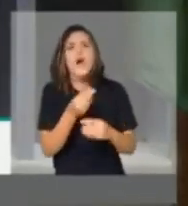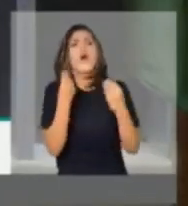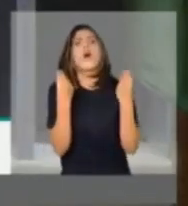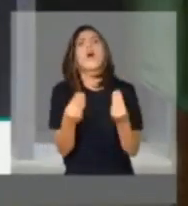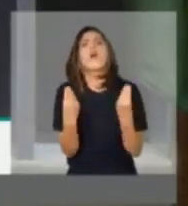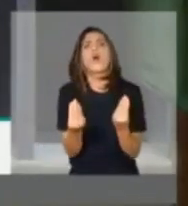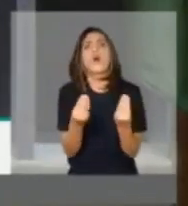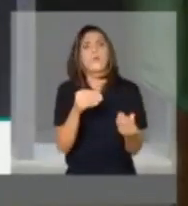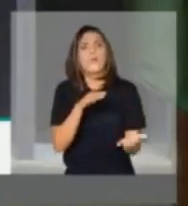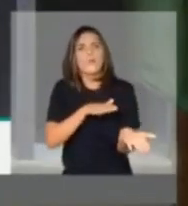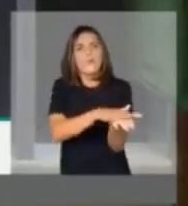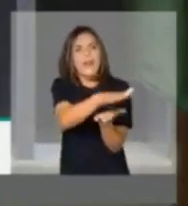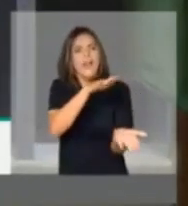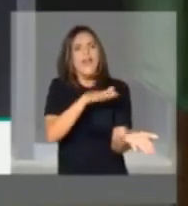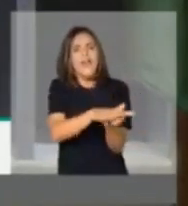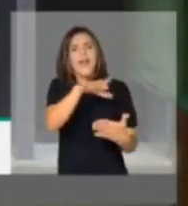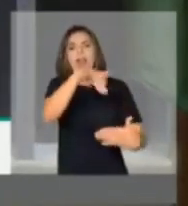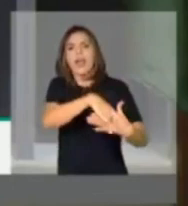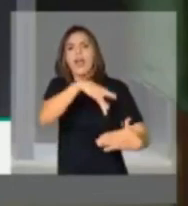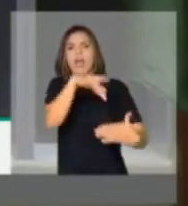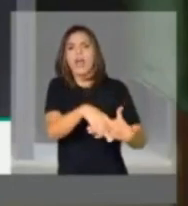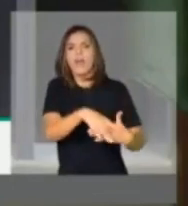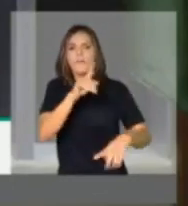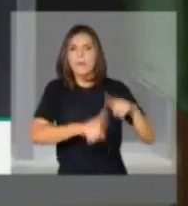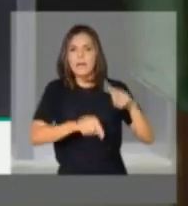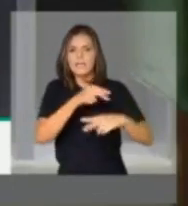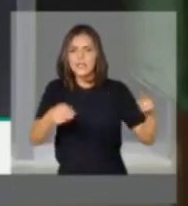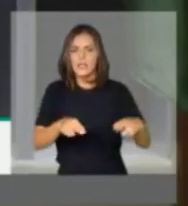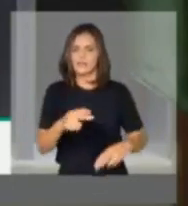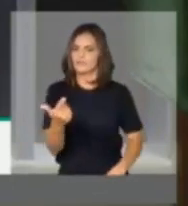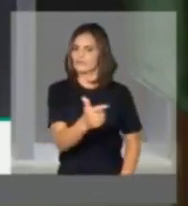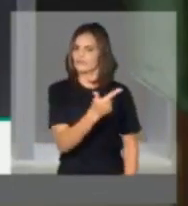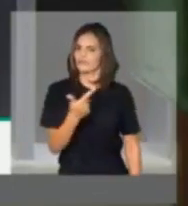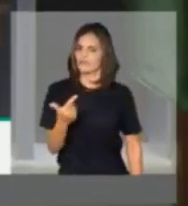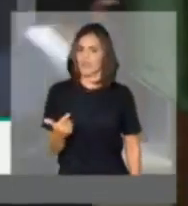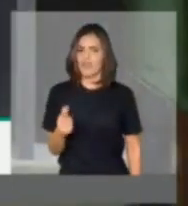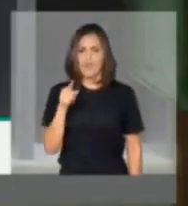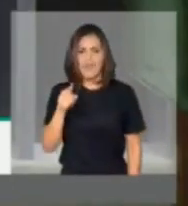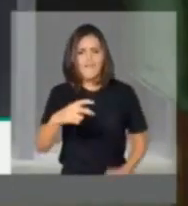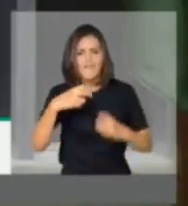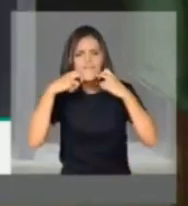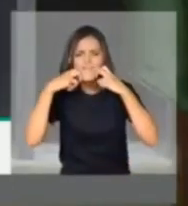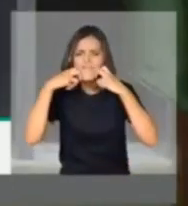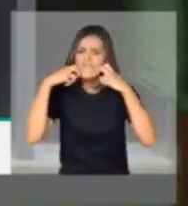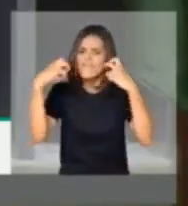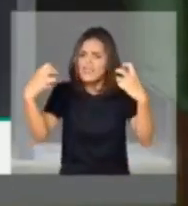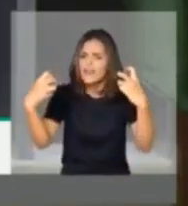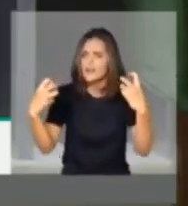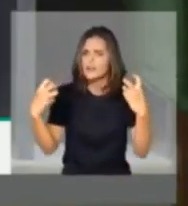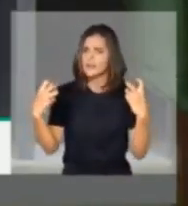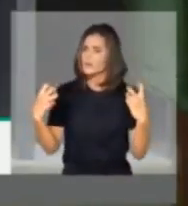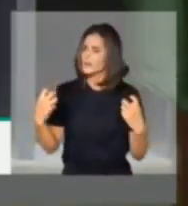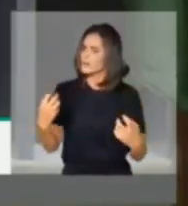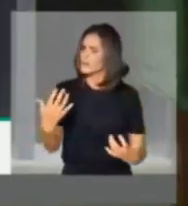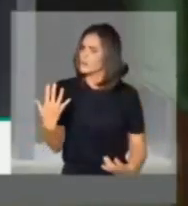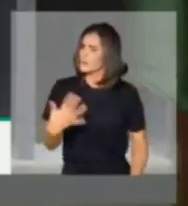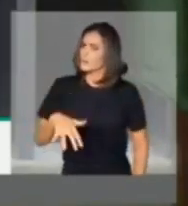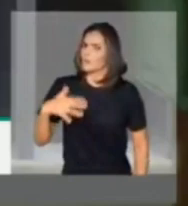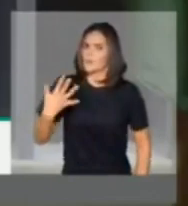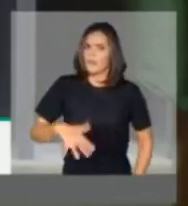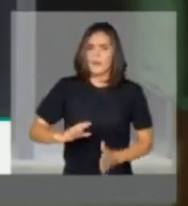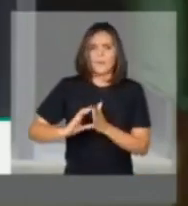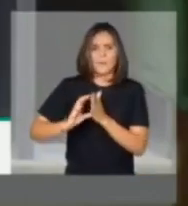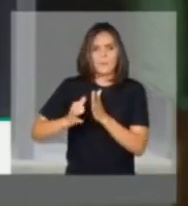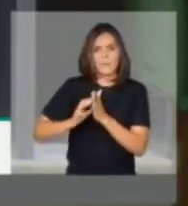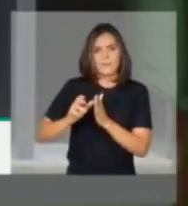um material gráfico no local em que eles indicaram. Isso é uma vergonha gigantesca para o